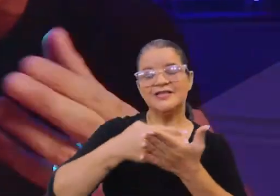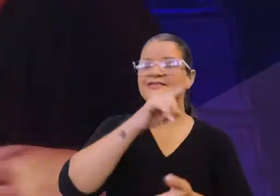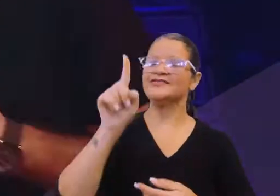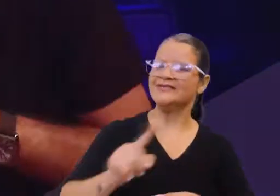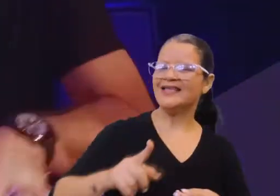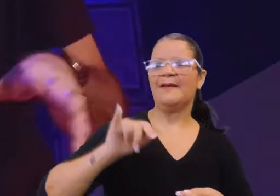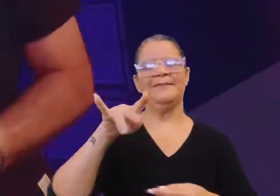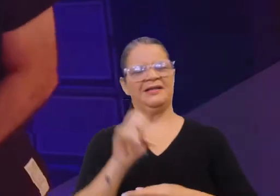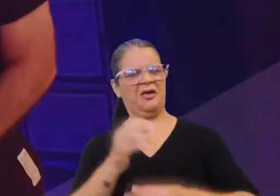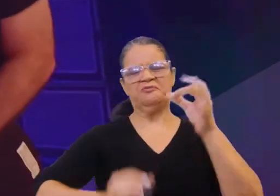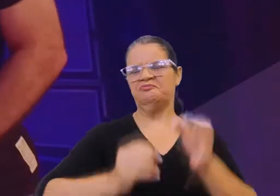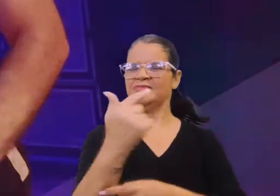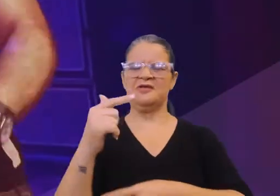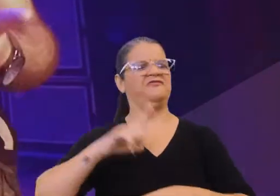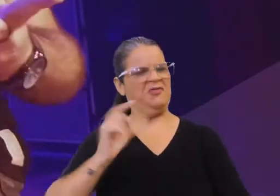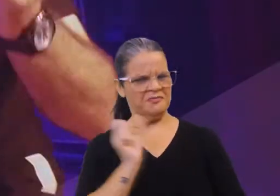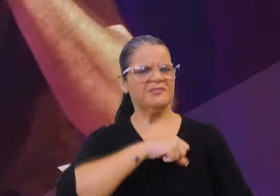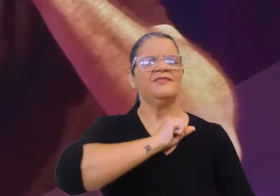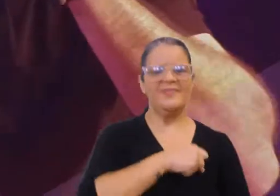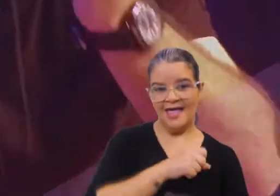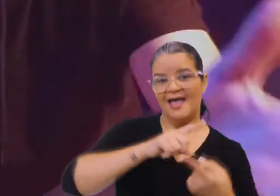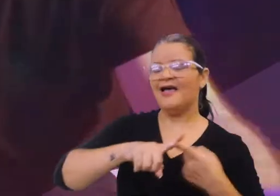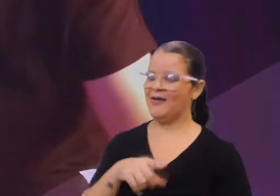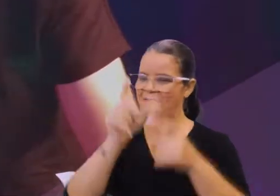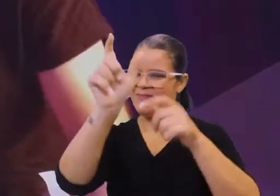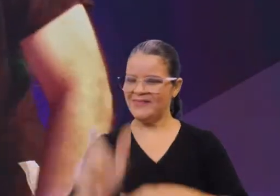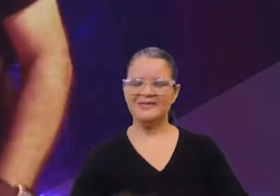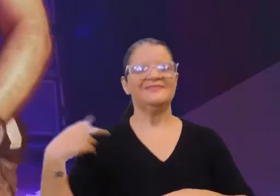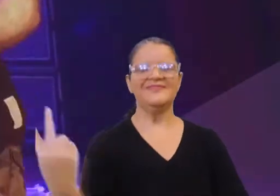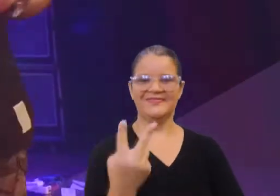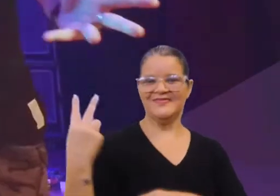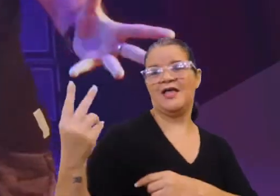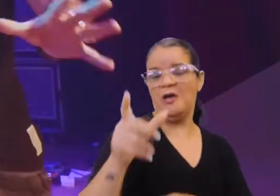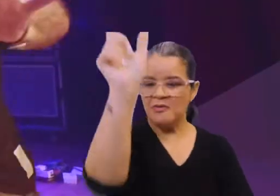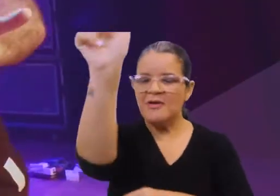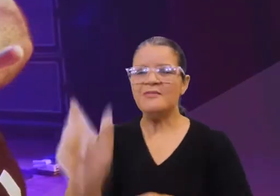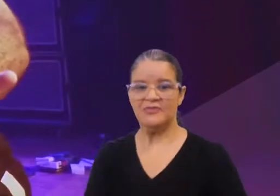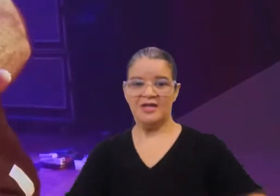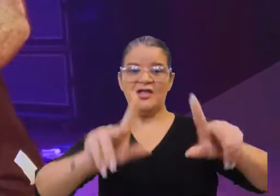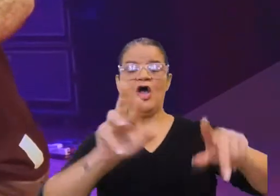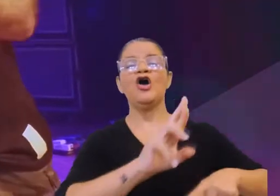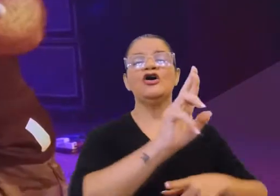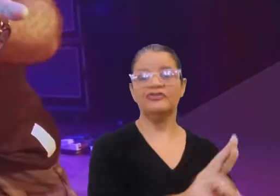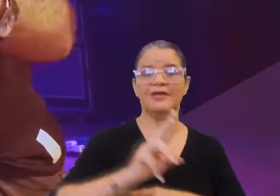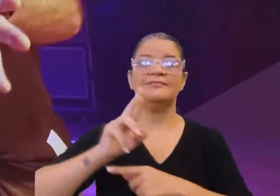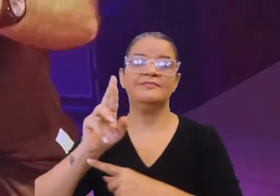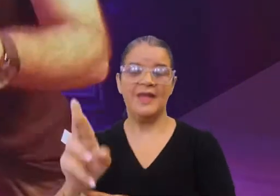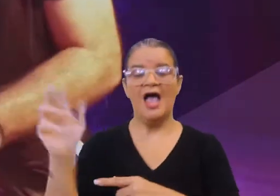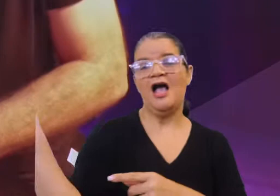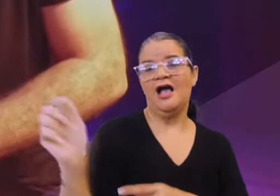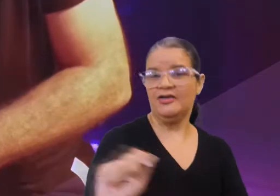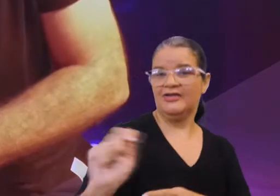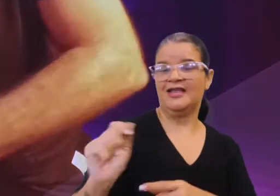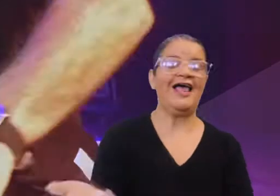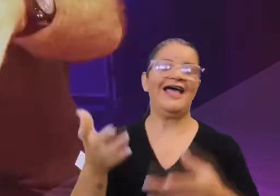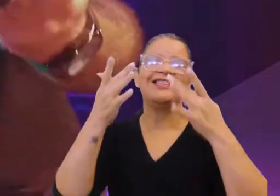A injustiça, esse artista, isso foi cruel. Uma figura muito louca e valeu, falou. Uma figura diferente, Roger de Renault. A genia e o teatro